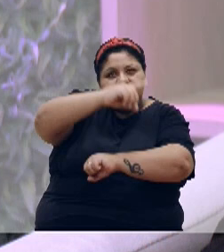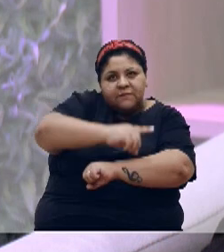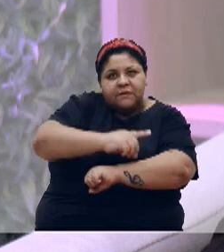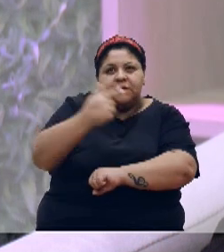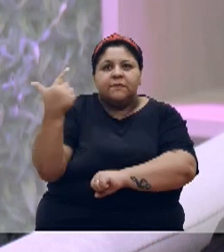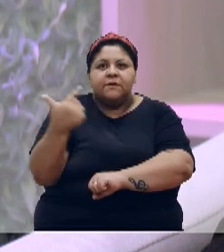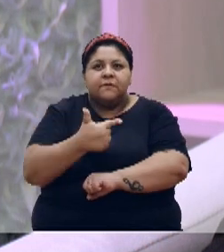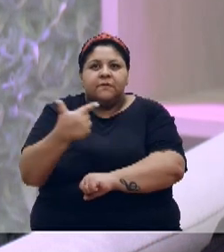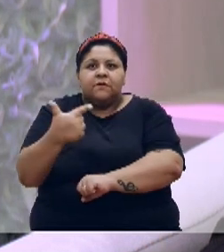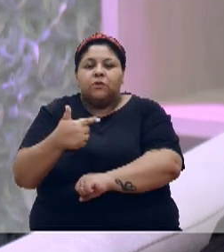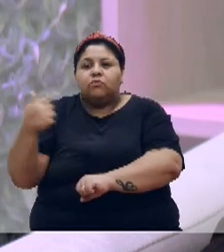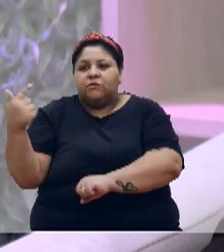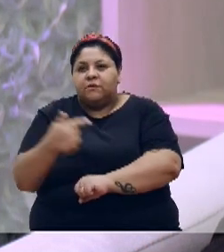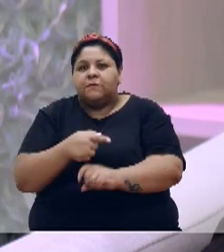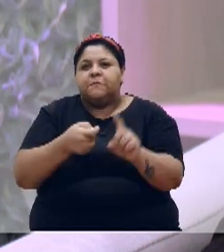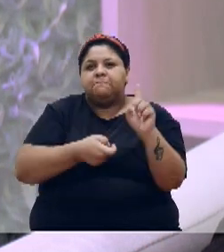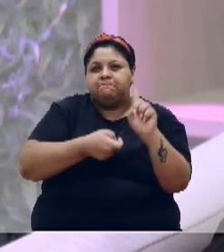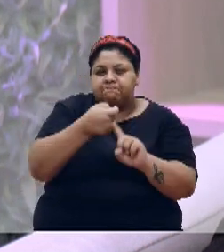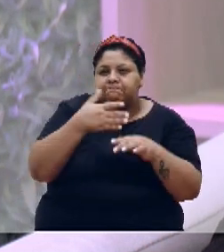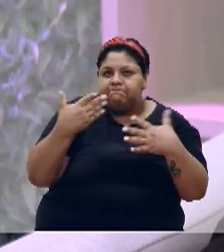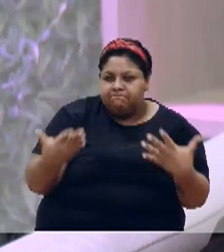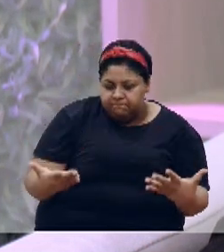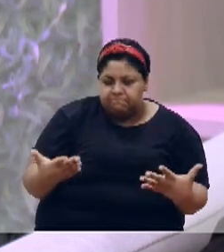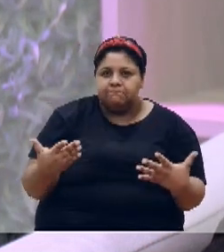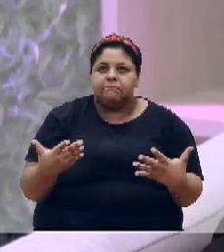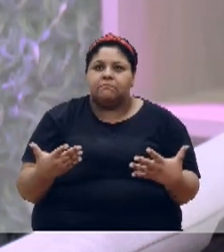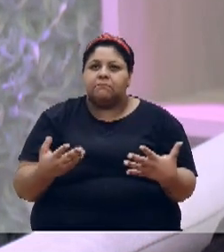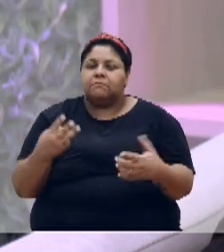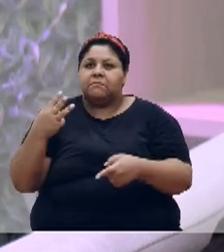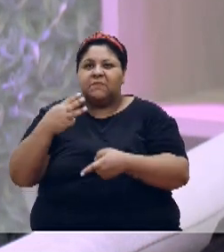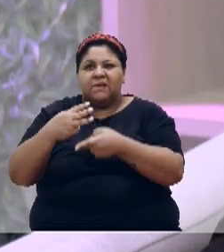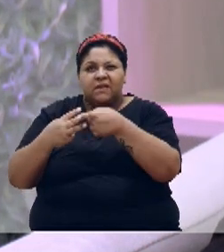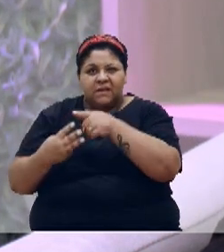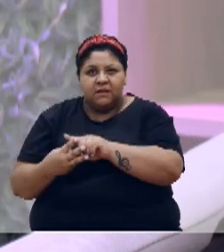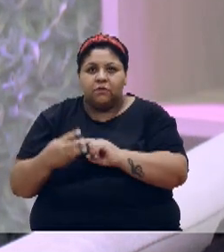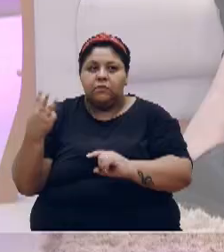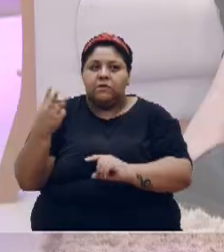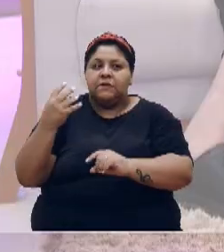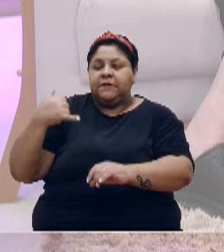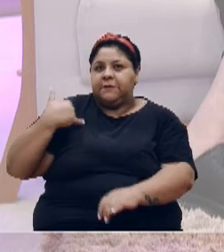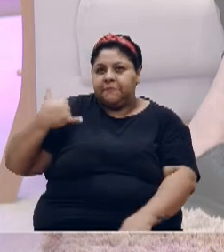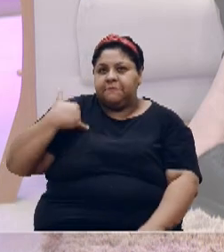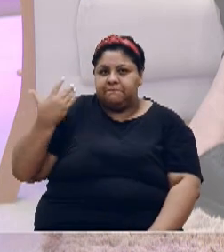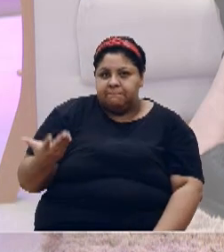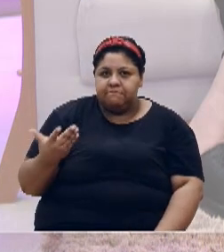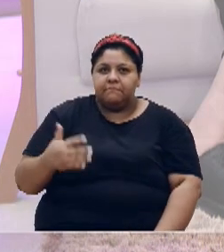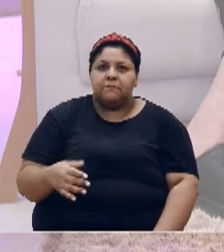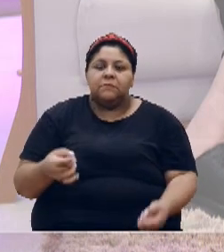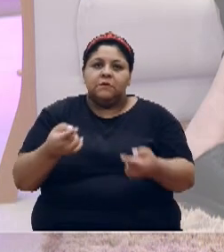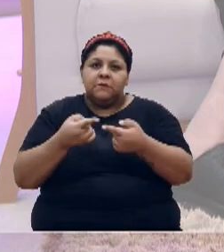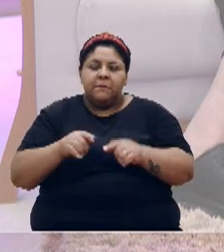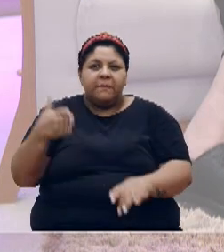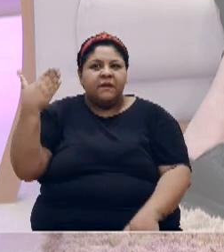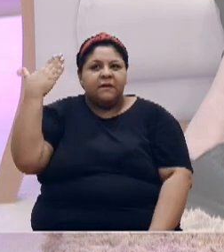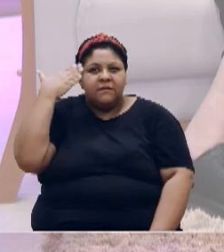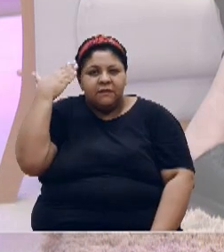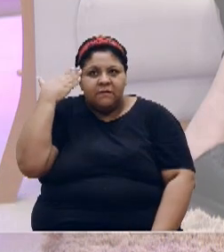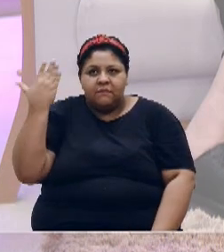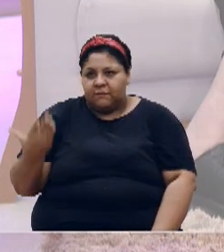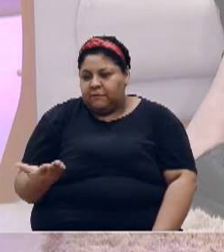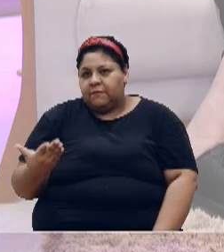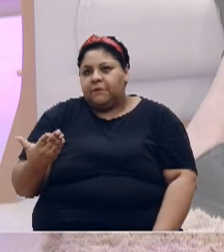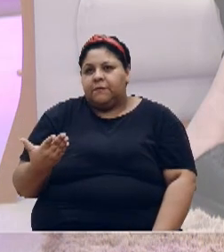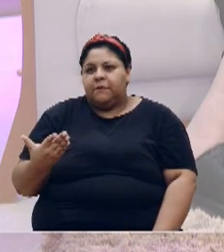segunda com 7 meses, que foi quando ela acabou partindo, e a terceira ia ser com 3 aninhos. Mas a gente sabia que, mesmo